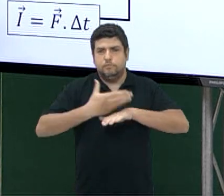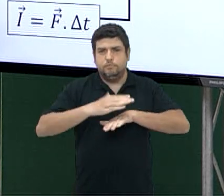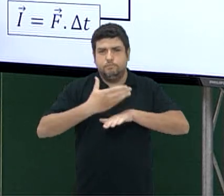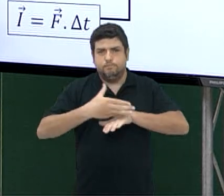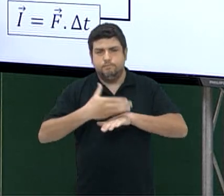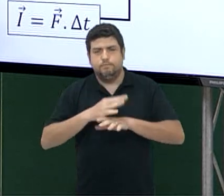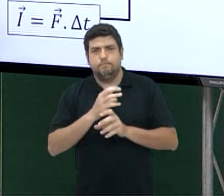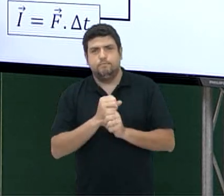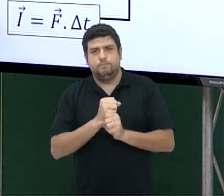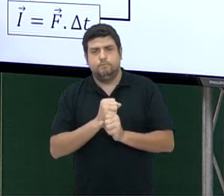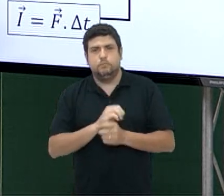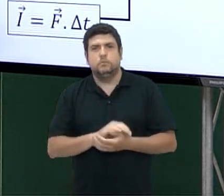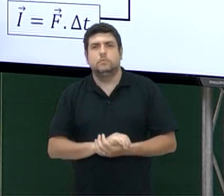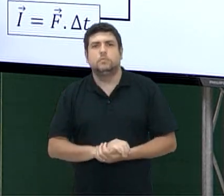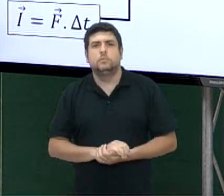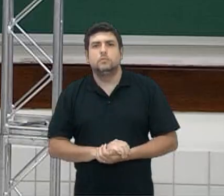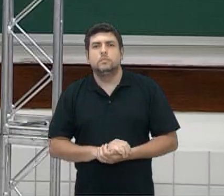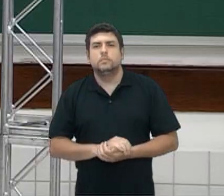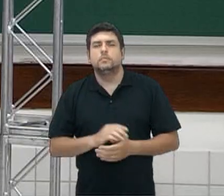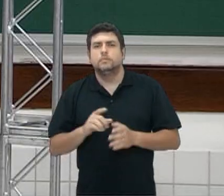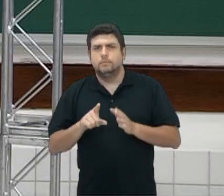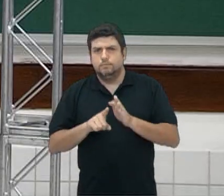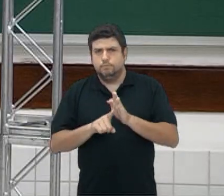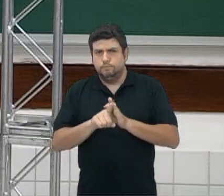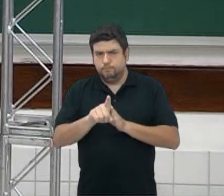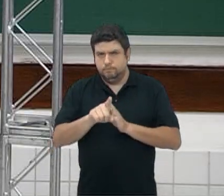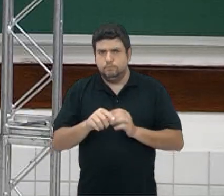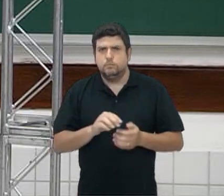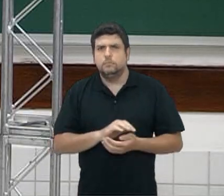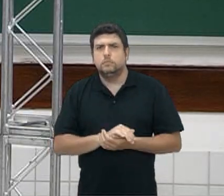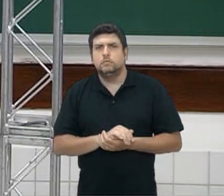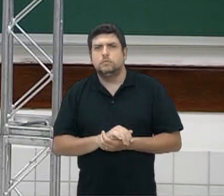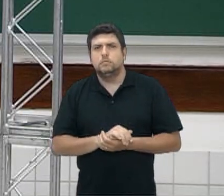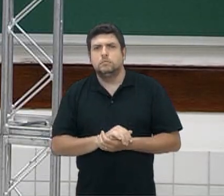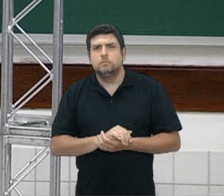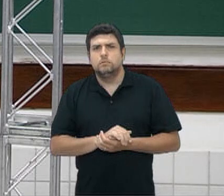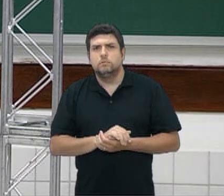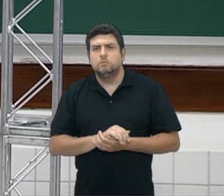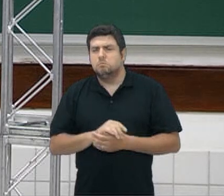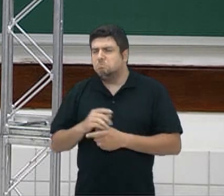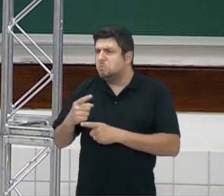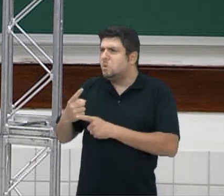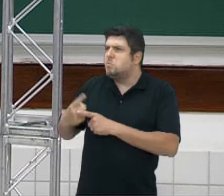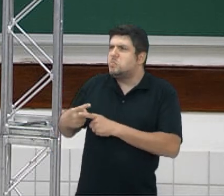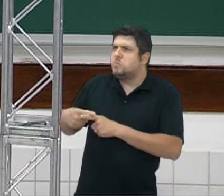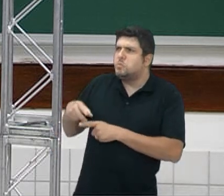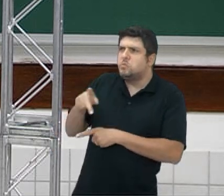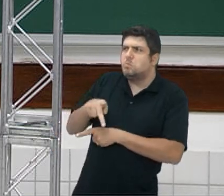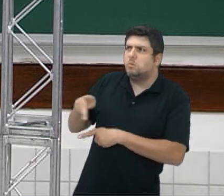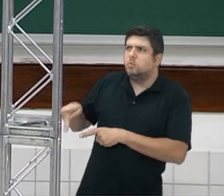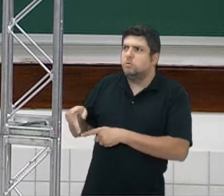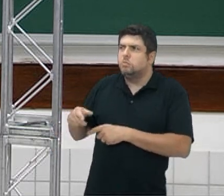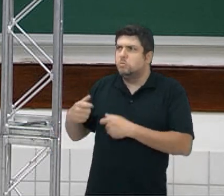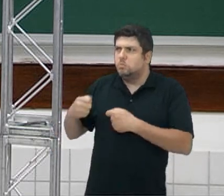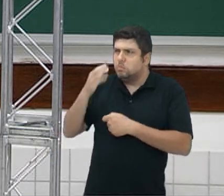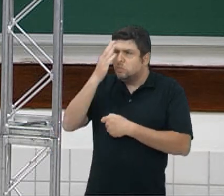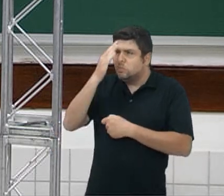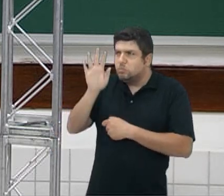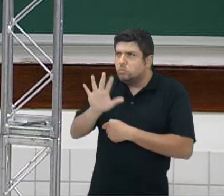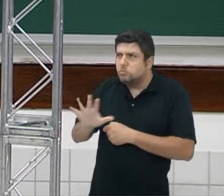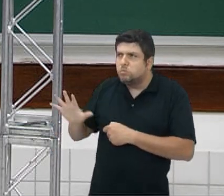comuns. E aí vem a pergunta: por que, professor? Por que que eu vou querer saber a área?